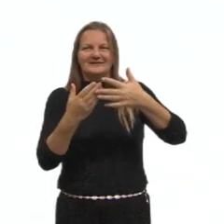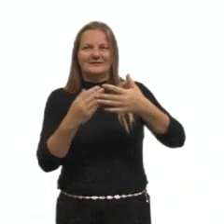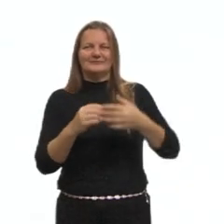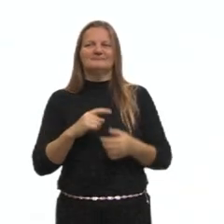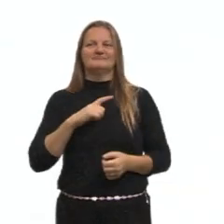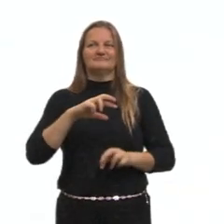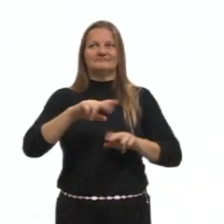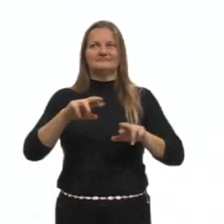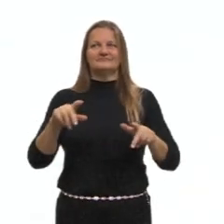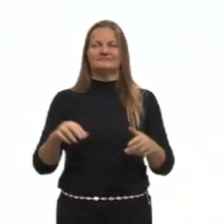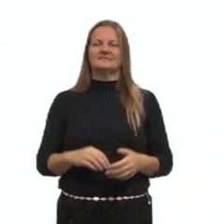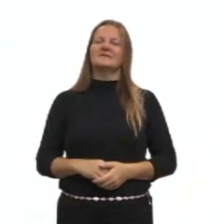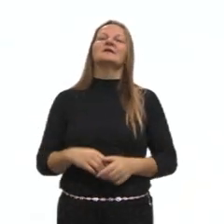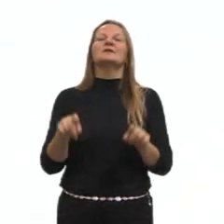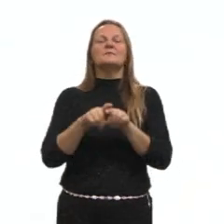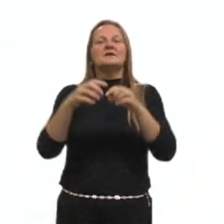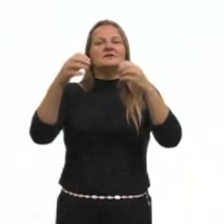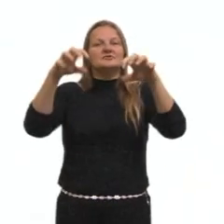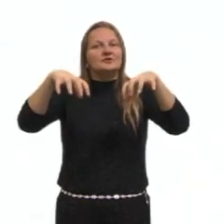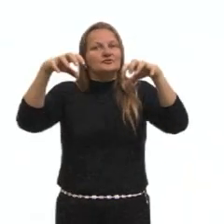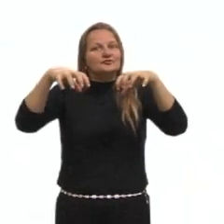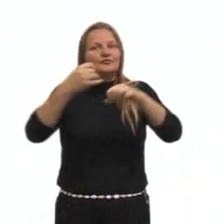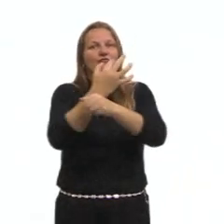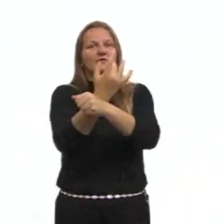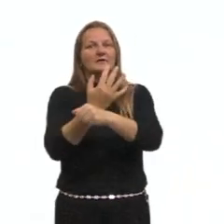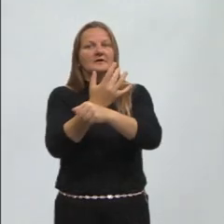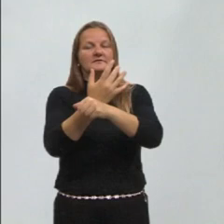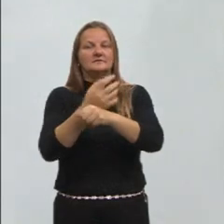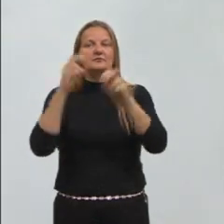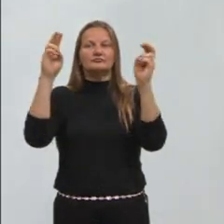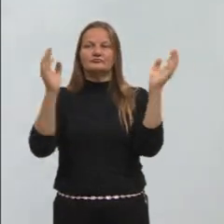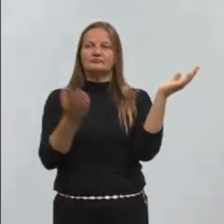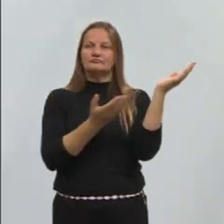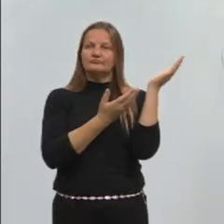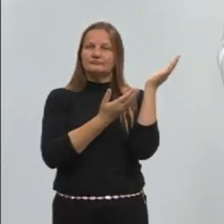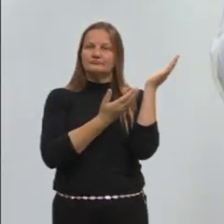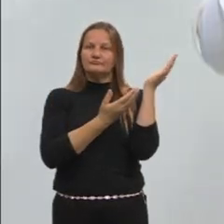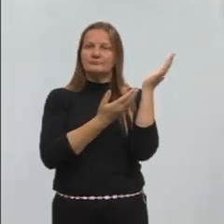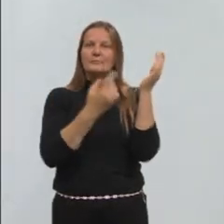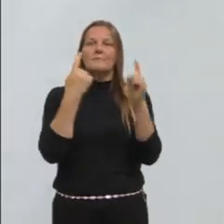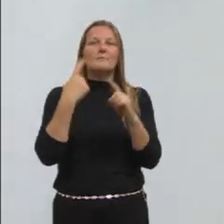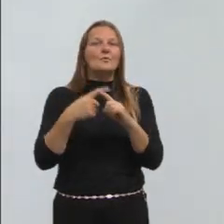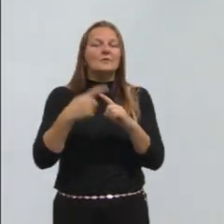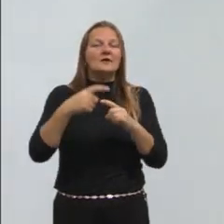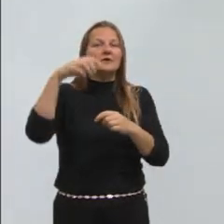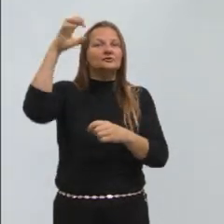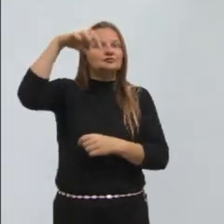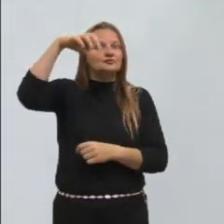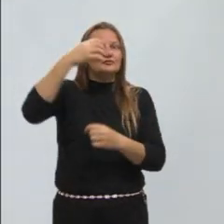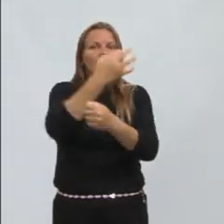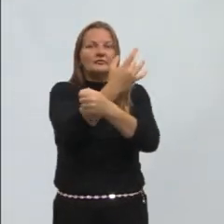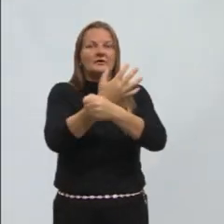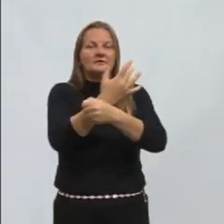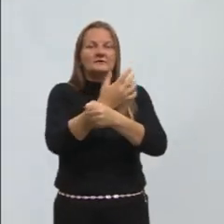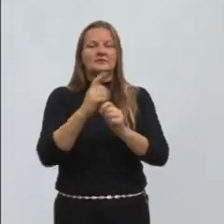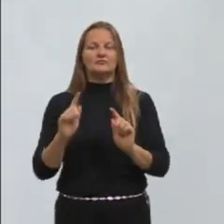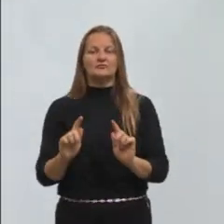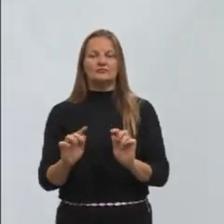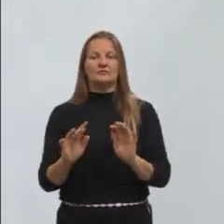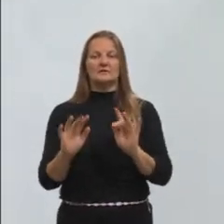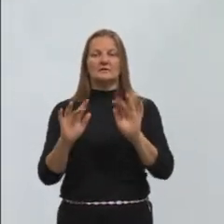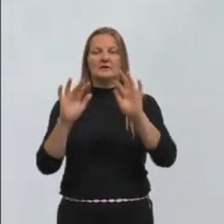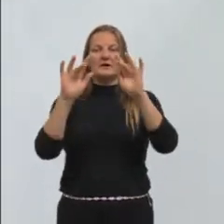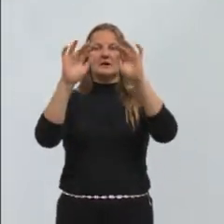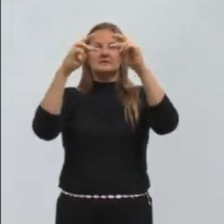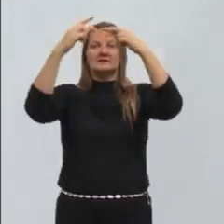também eu já falei bastante nas minhas aulas sobre isso sobre a chuva ácida porque porque toda uma questão de emissões de gás que gera